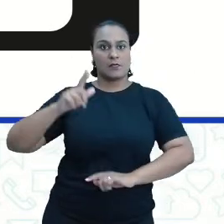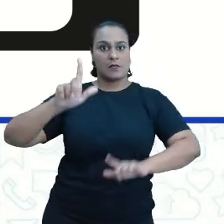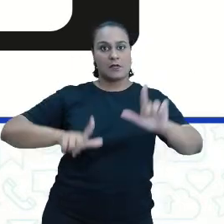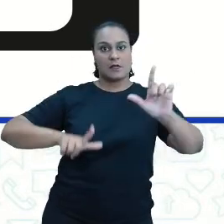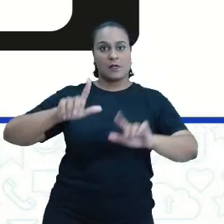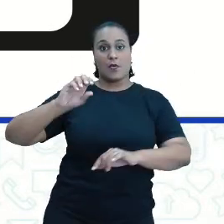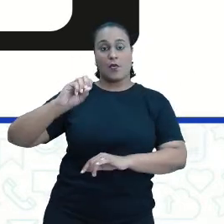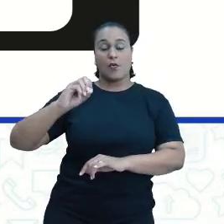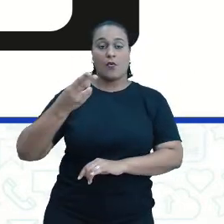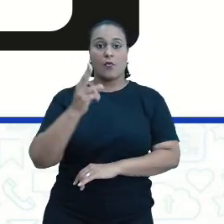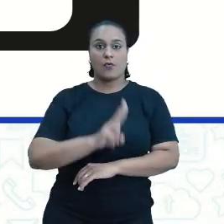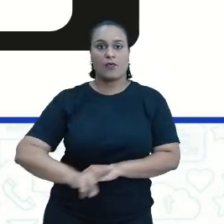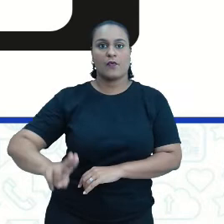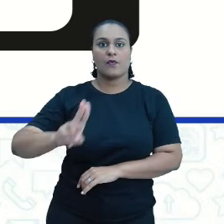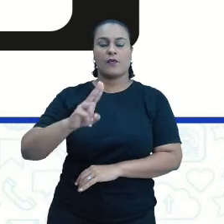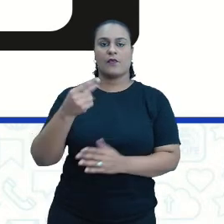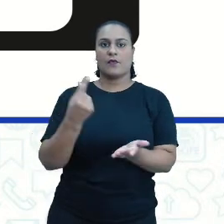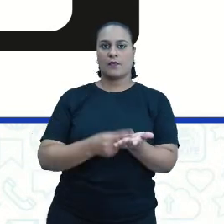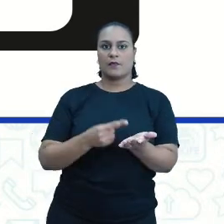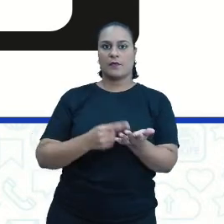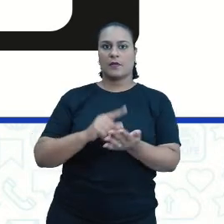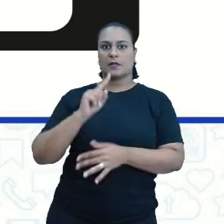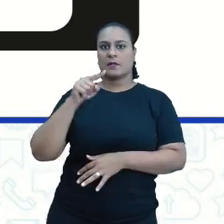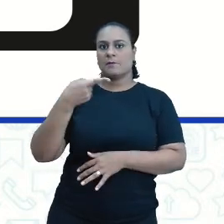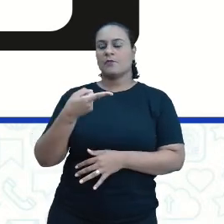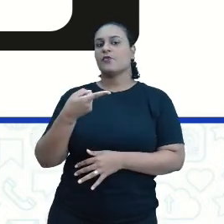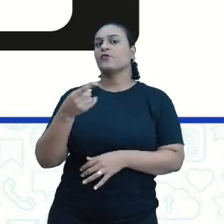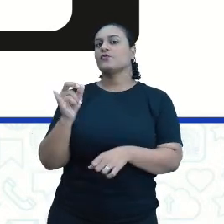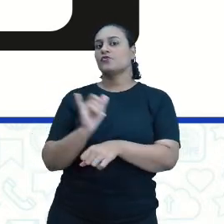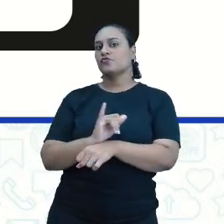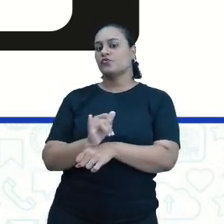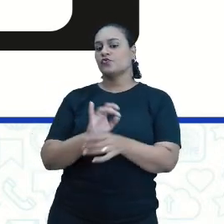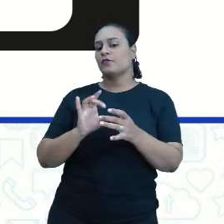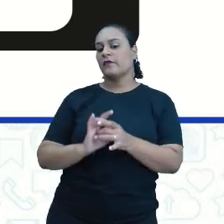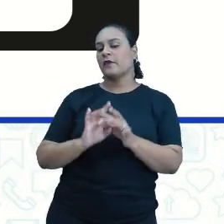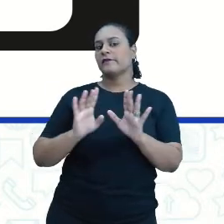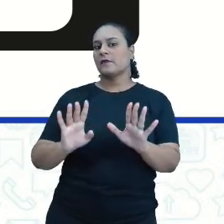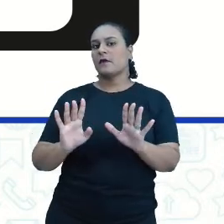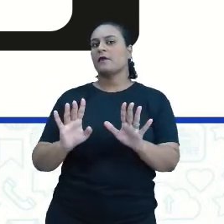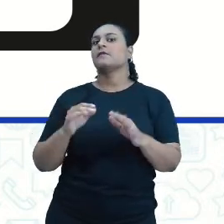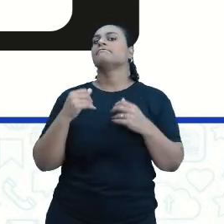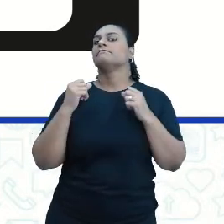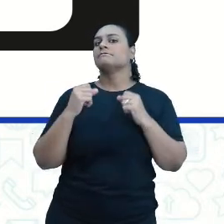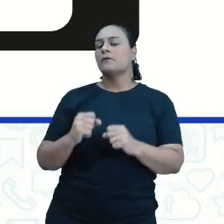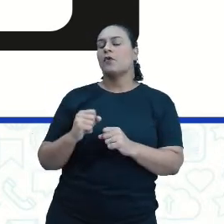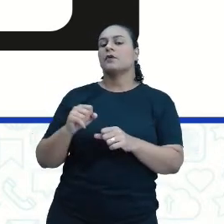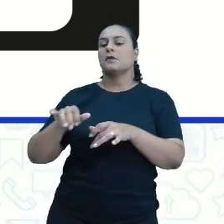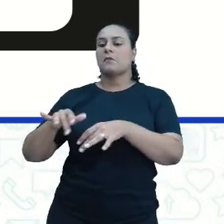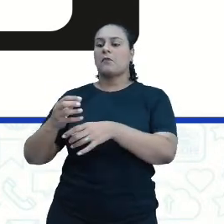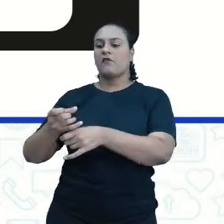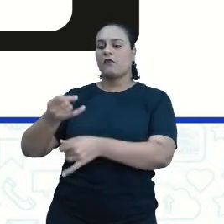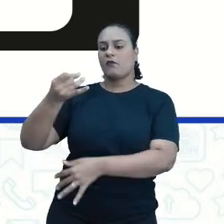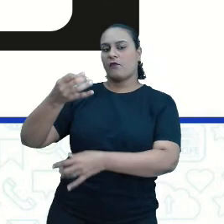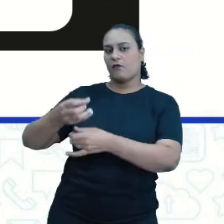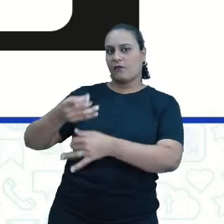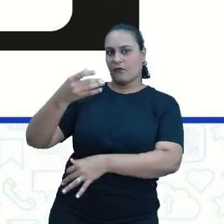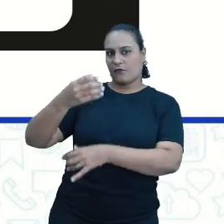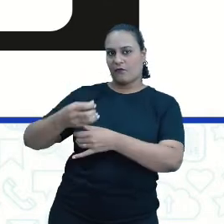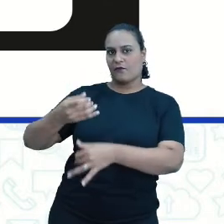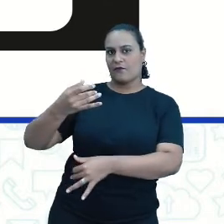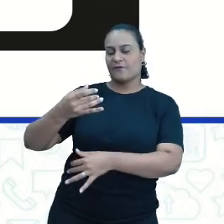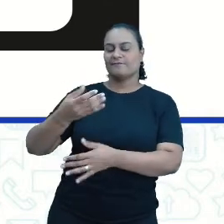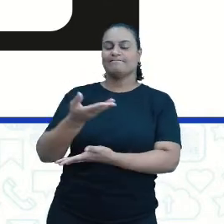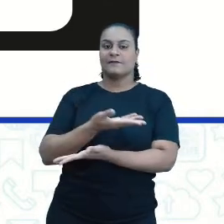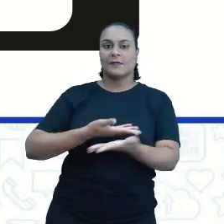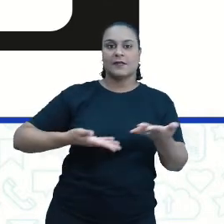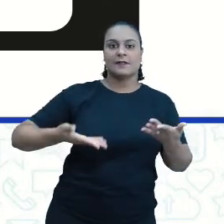pelo aplicativo, em breve essa aula estará lá no nosso canal no YouTube e você pode se comunicar conosco através dos comentários lá, tá certo?